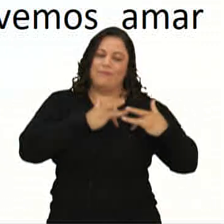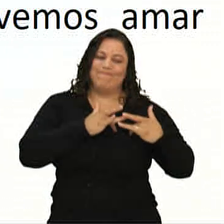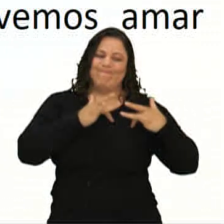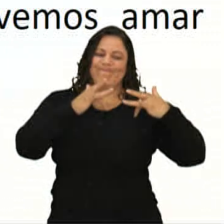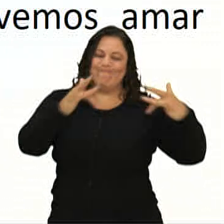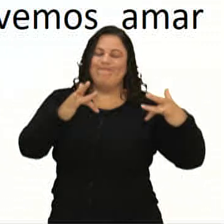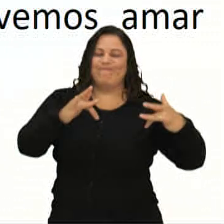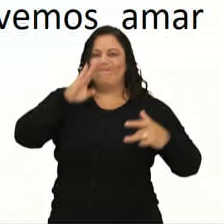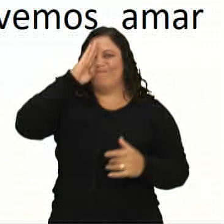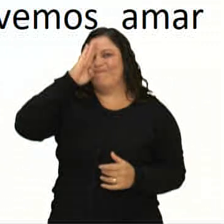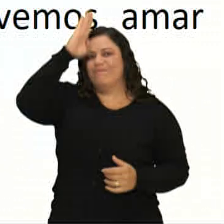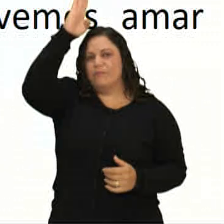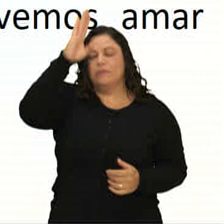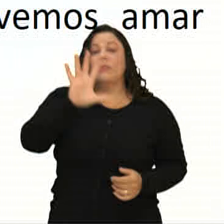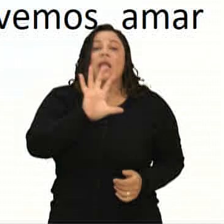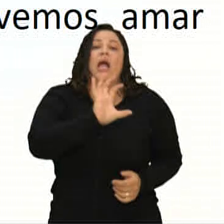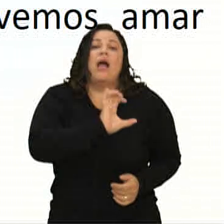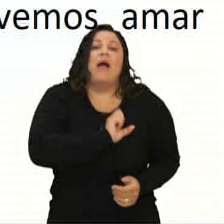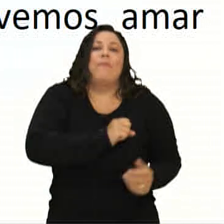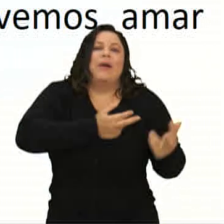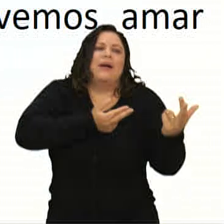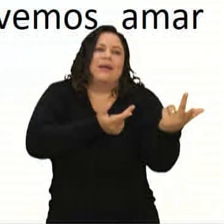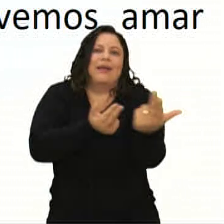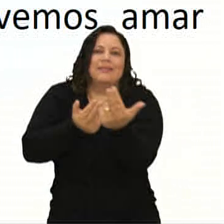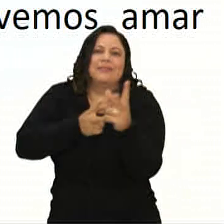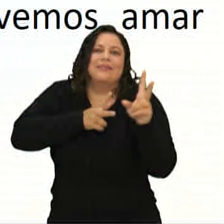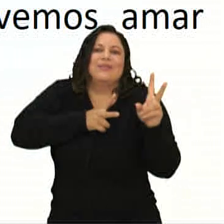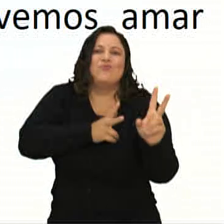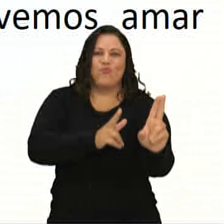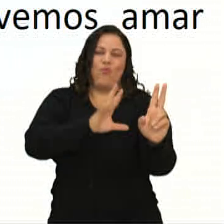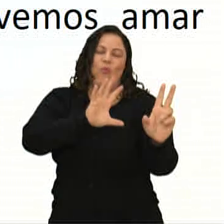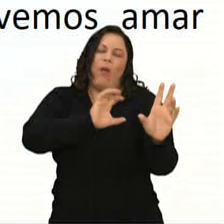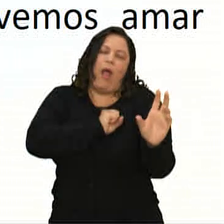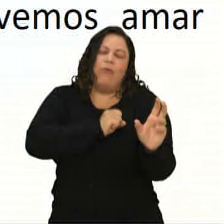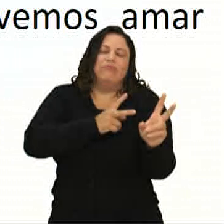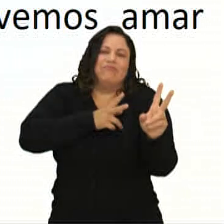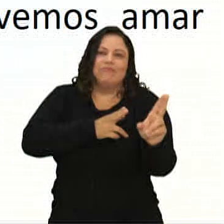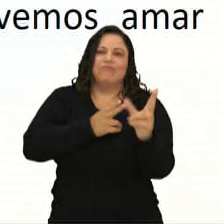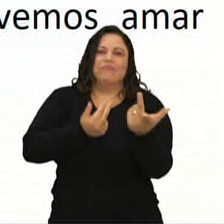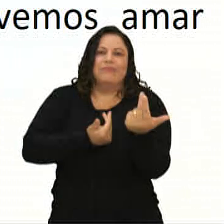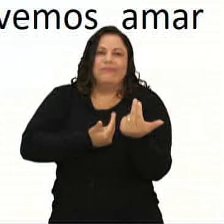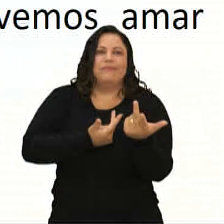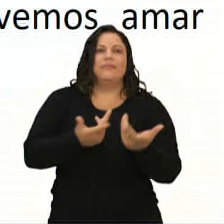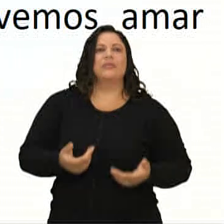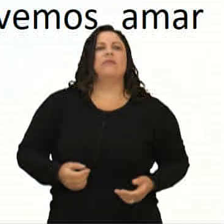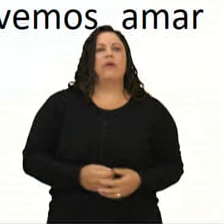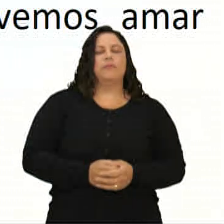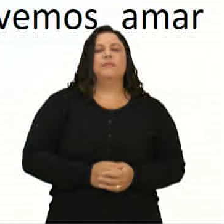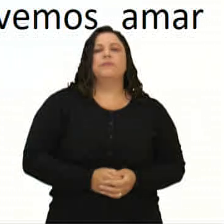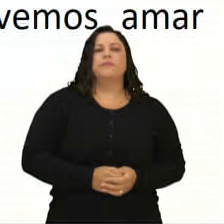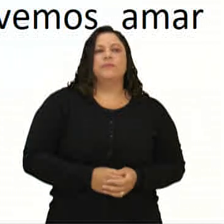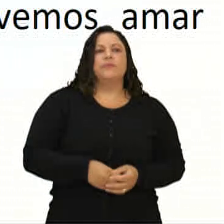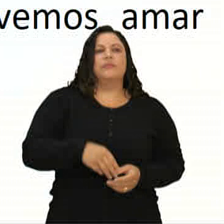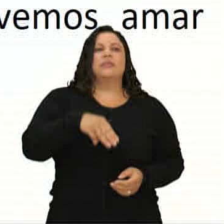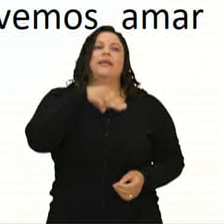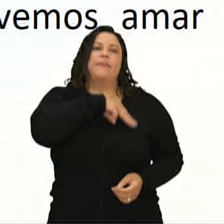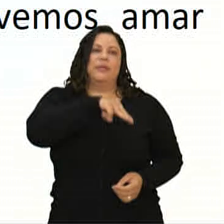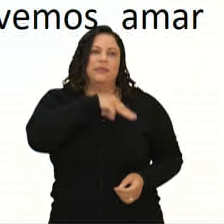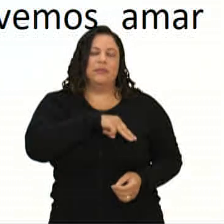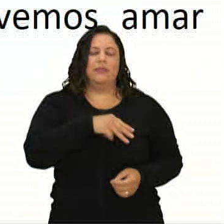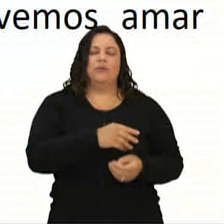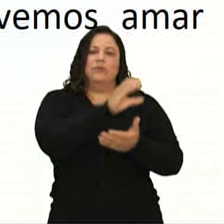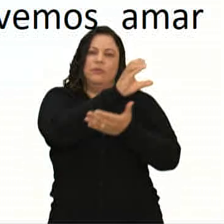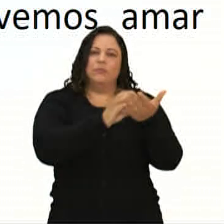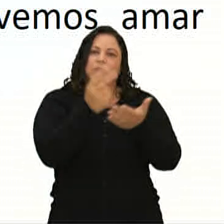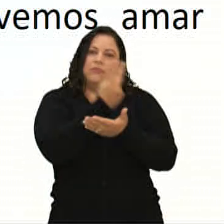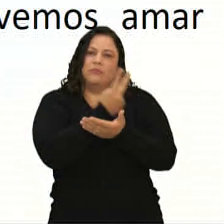Amarás o teu próximo como a ti mesmo. Mateus 22, 39. Repetidas vezes se enfatiza que a caridade não